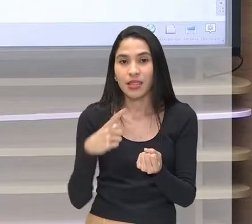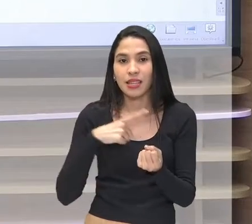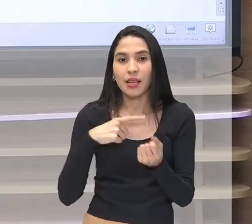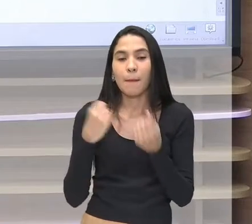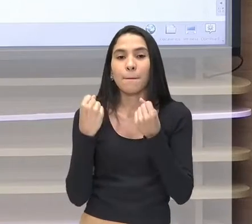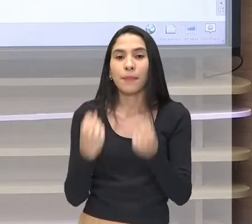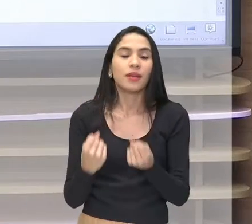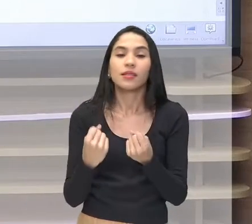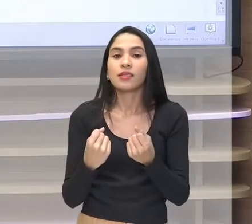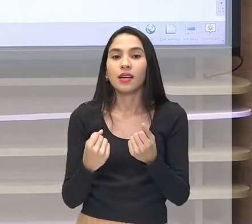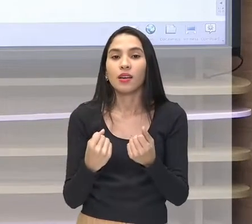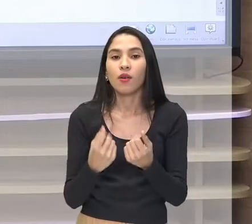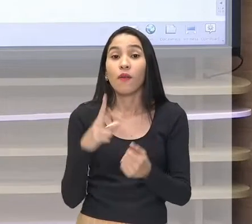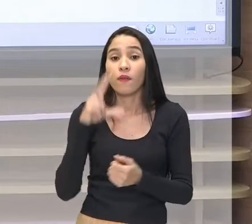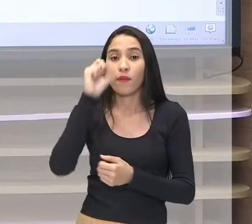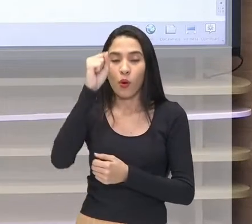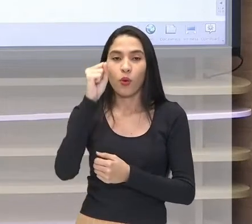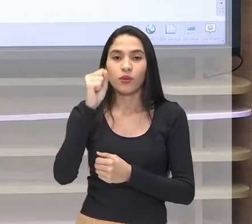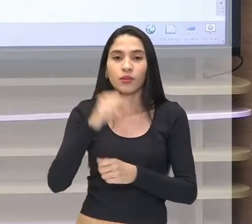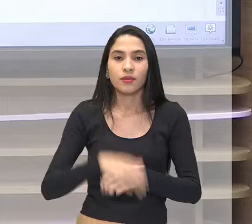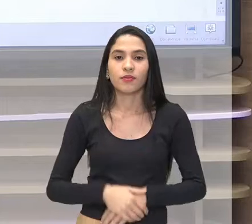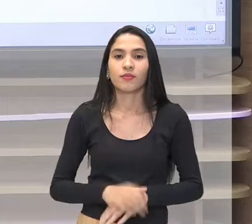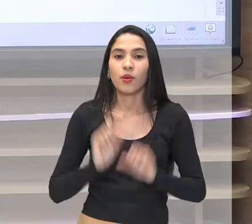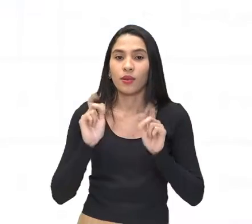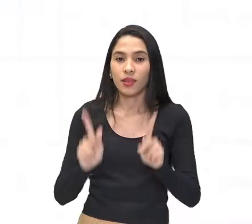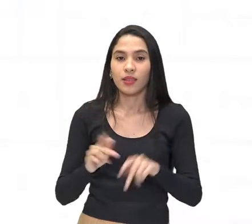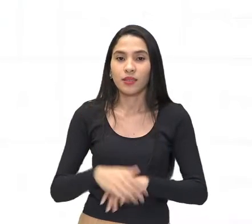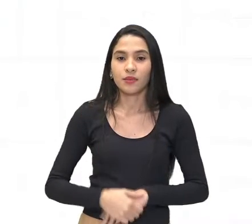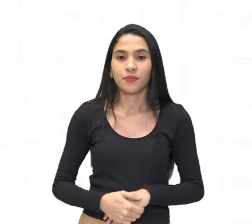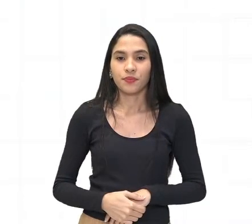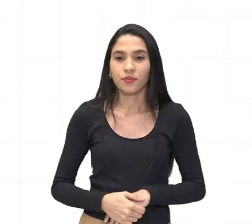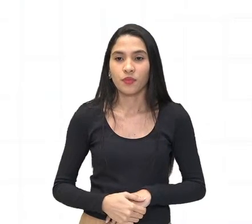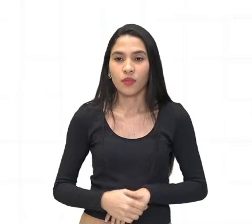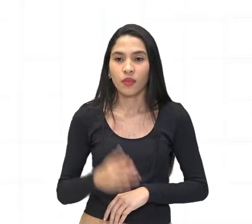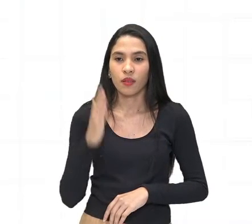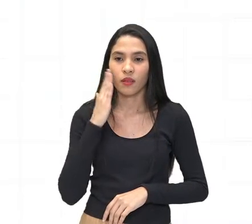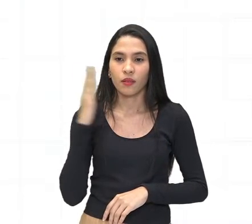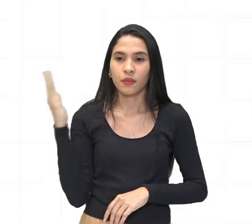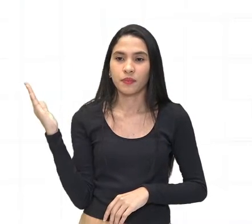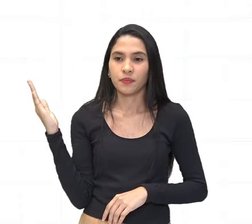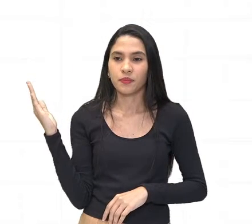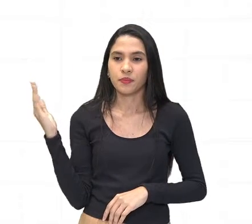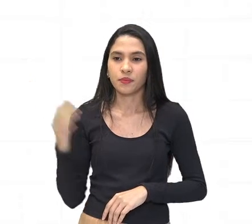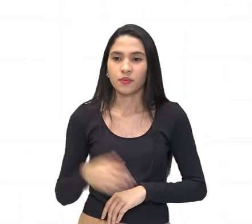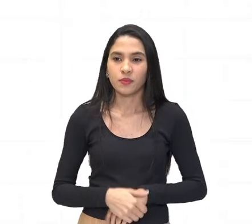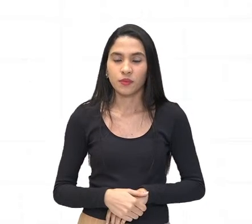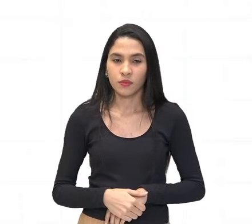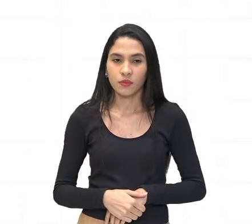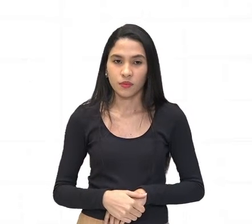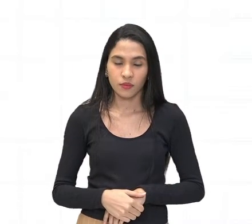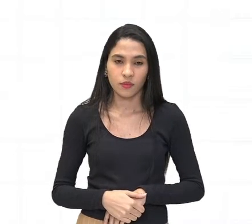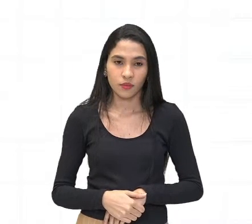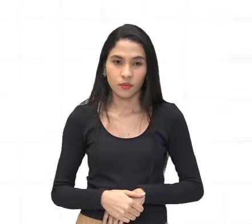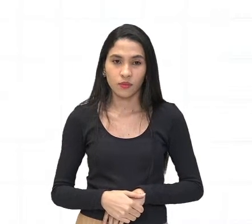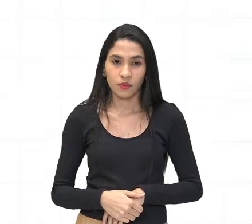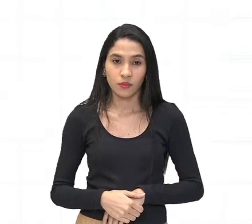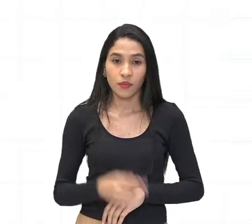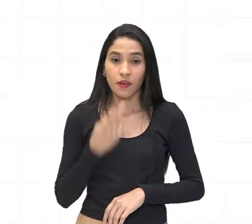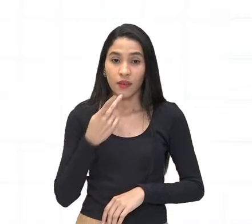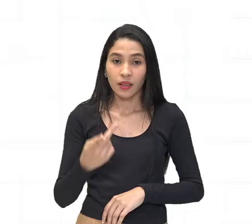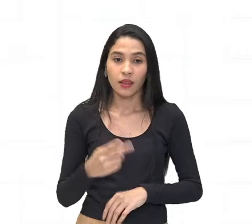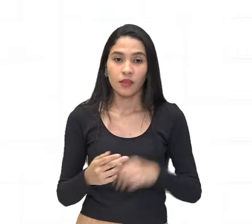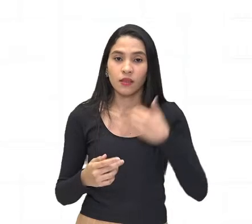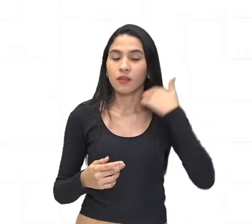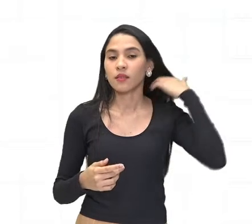pressão muito forte, certo? Outra propriedade que a gente pode falar